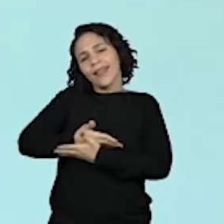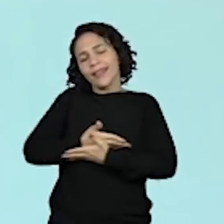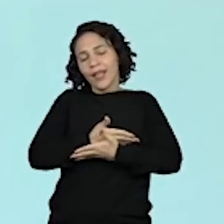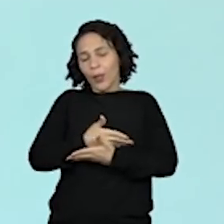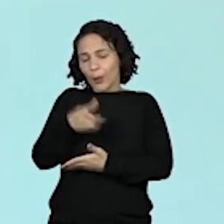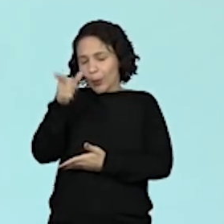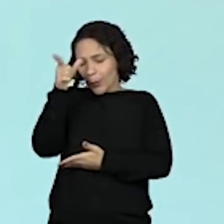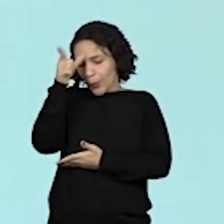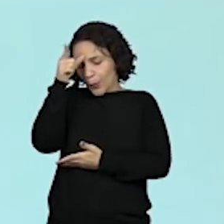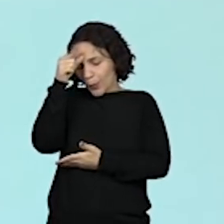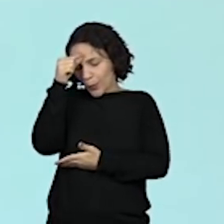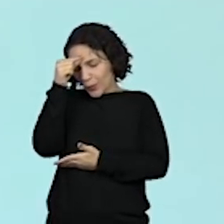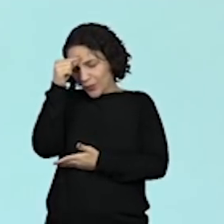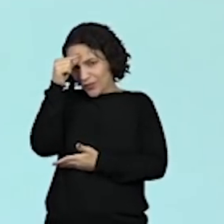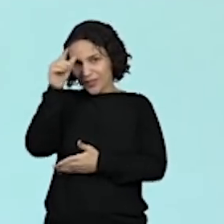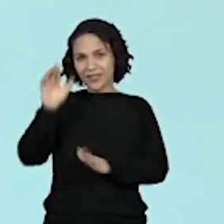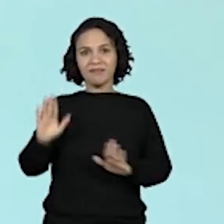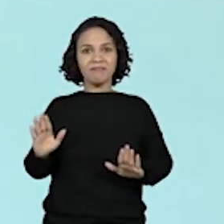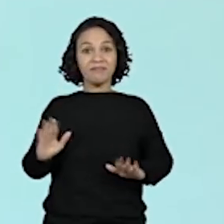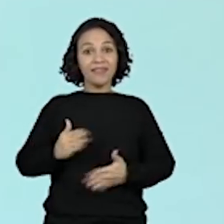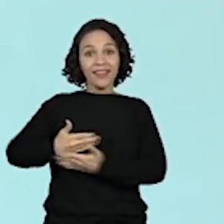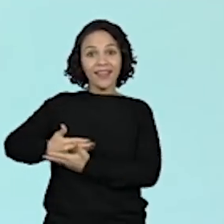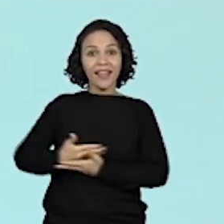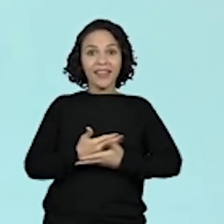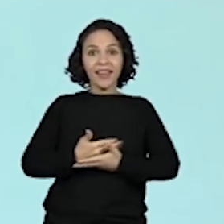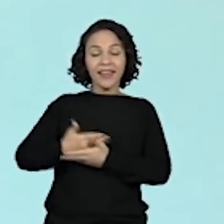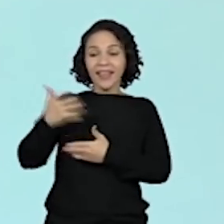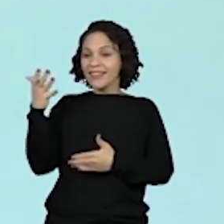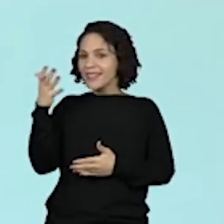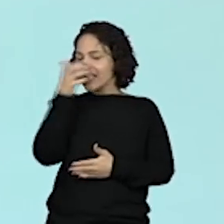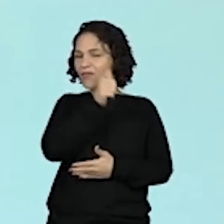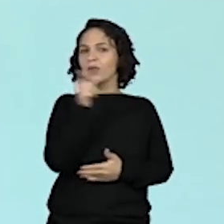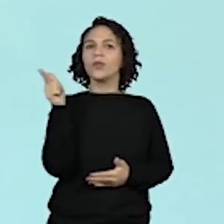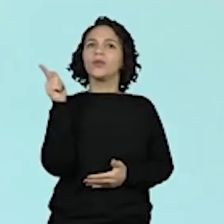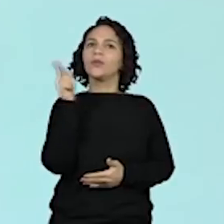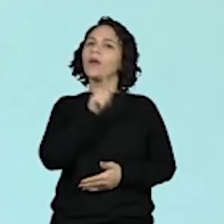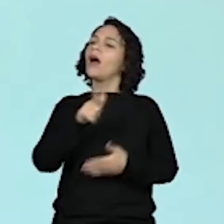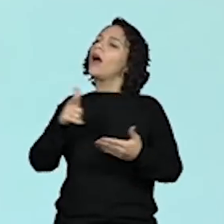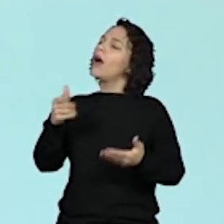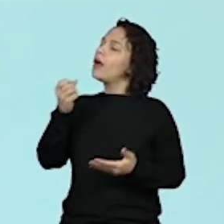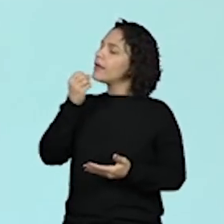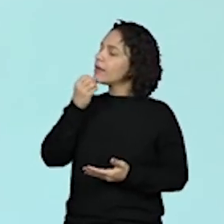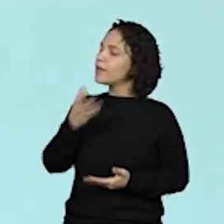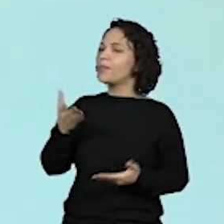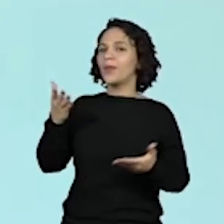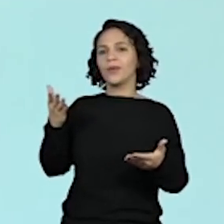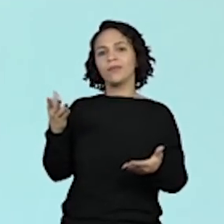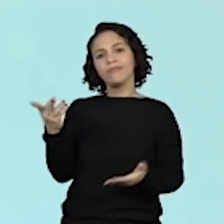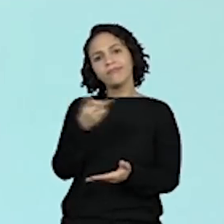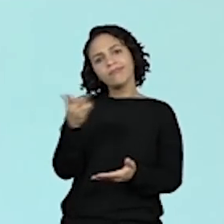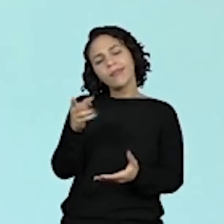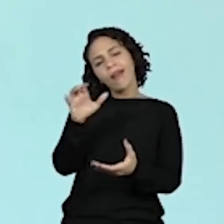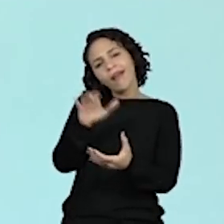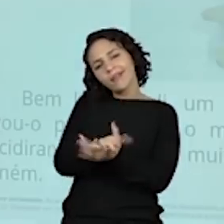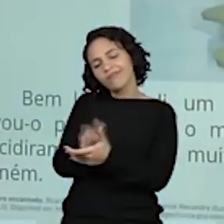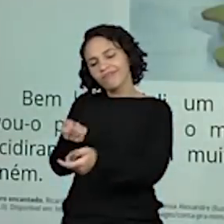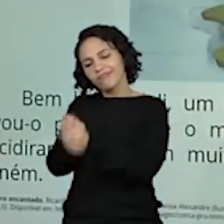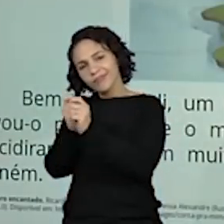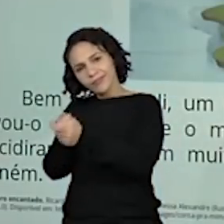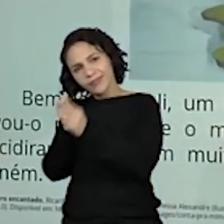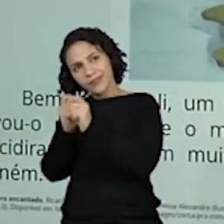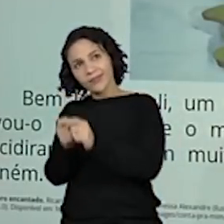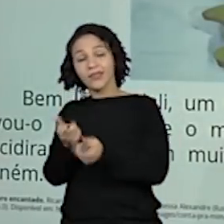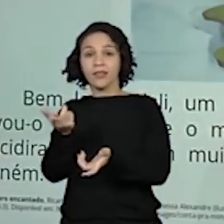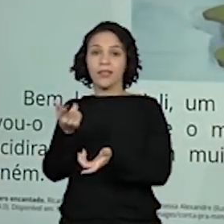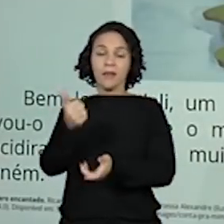Ufa, professora Fran, o bebê foi resgatado. Que bom, né, professor? Um casal de pescadores, bom, ela era